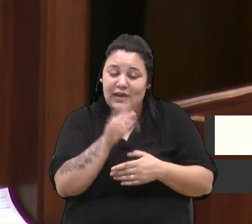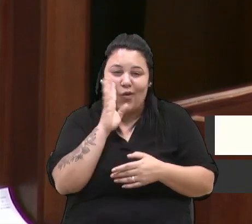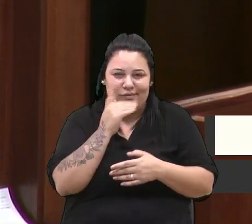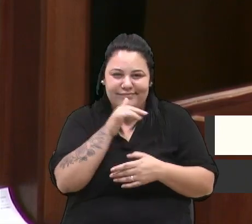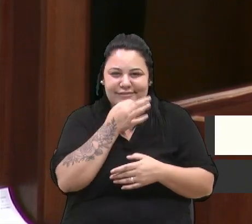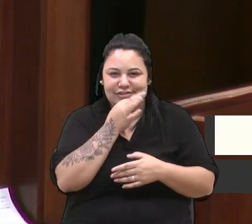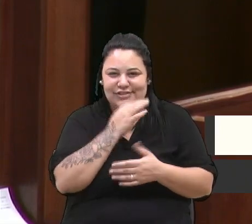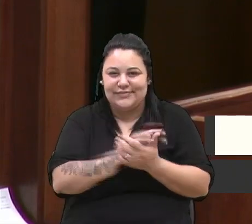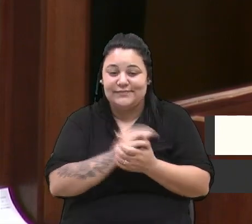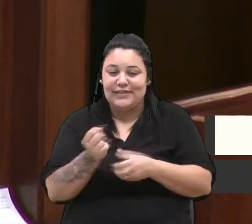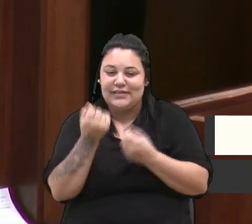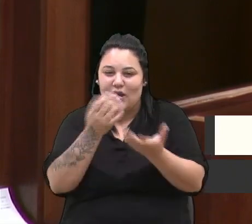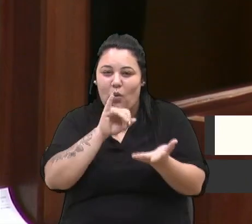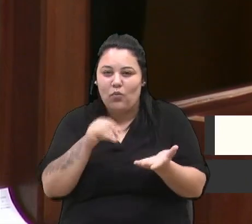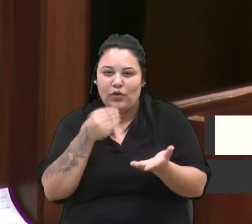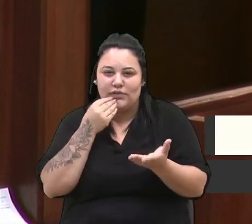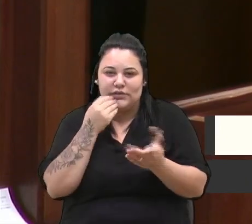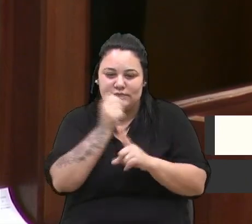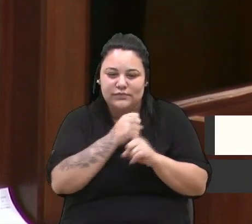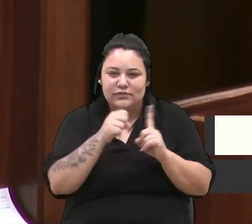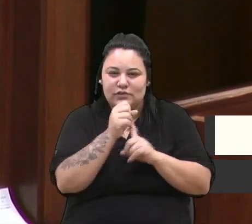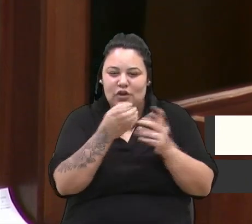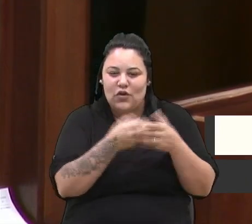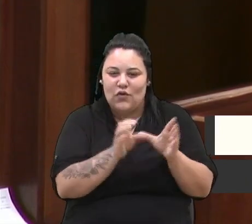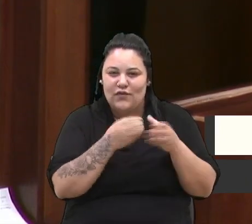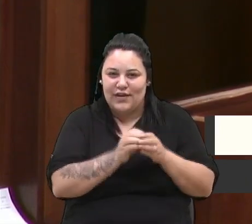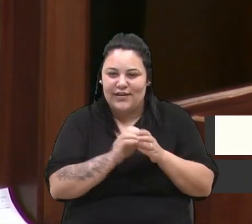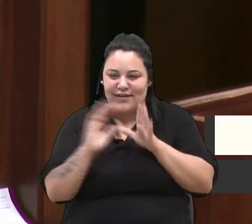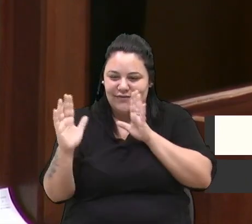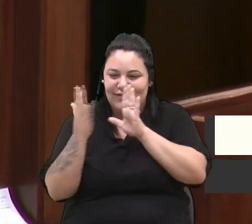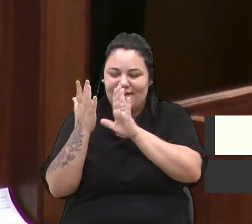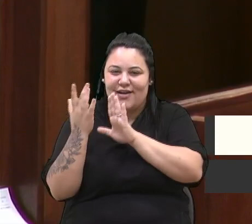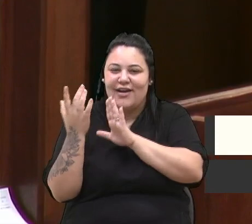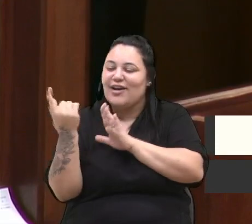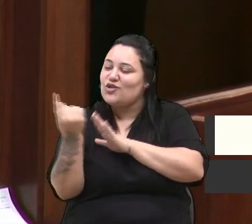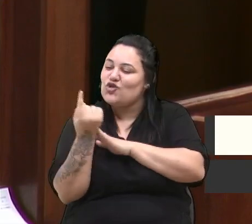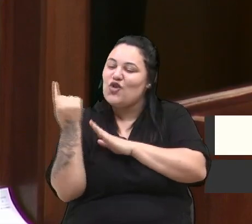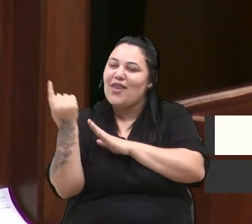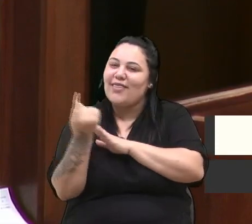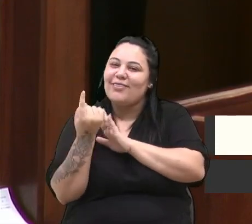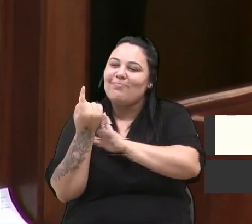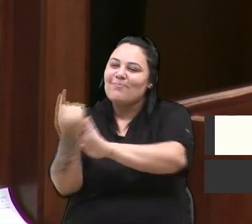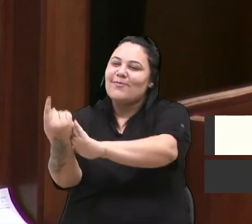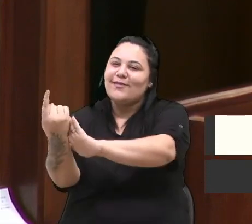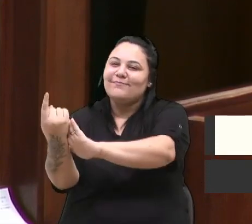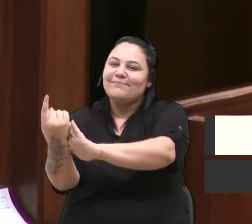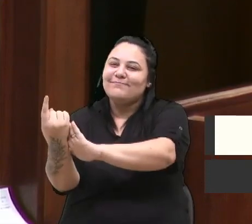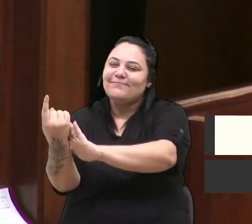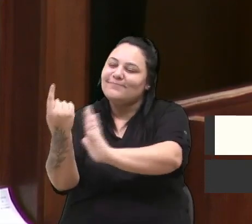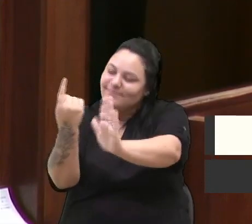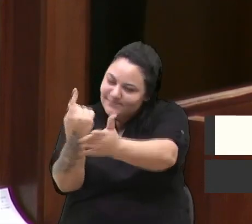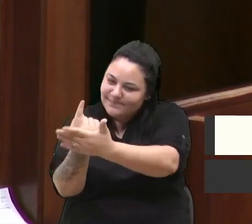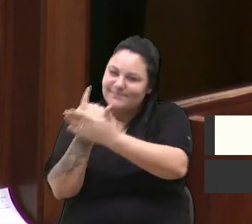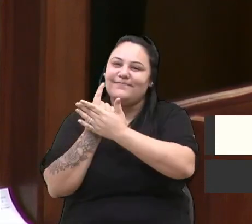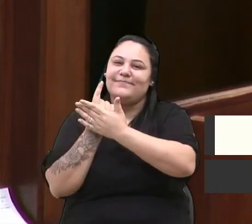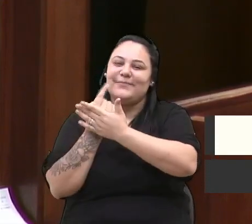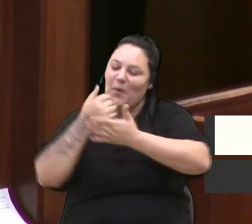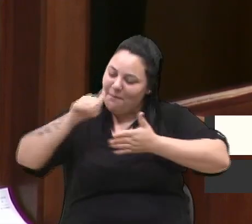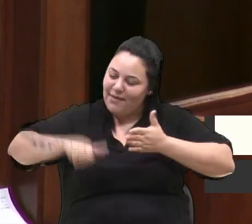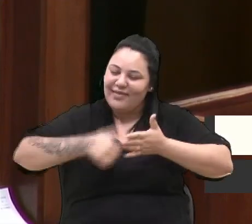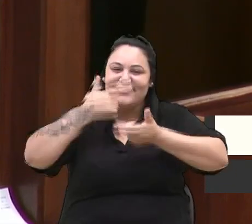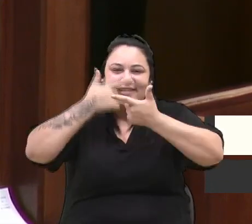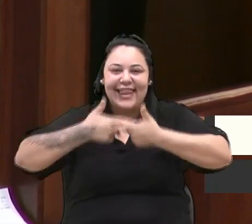Proporciona oportunidades para socializar e combater a solidão, ao mesmo tempo que melhora o humor de